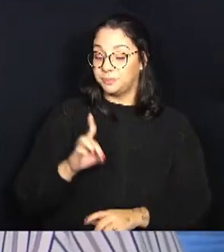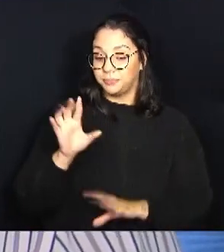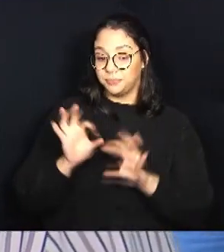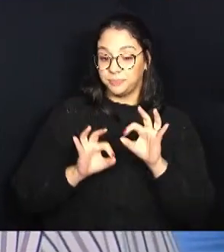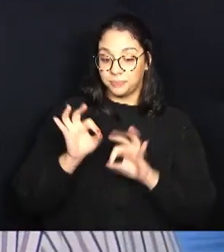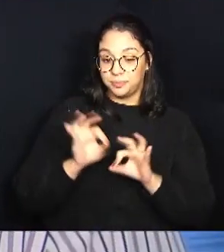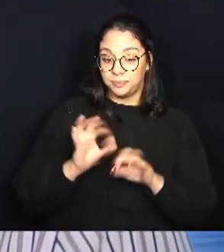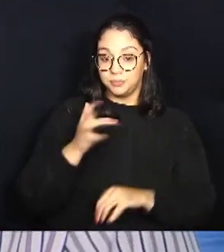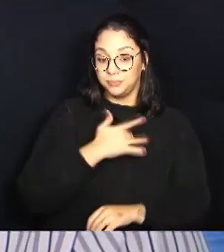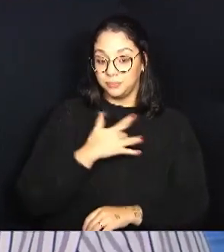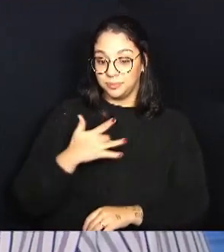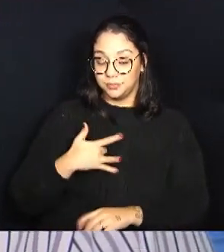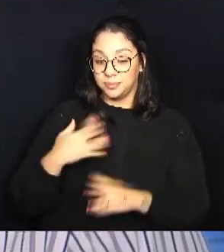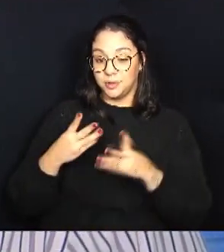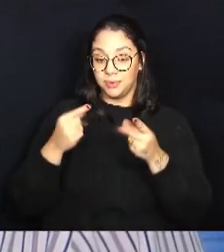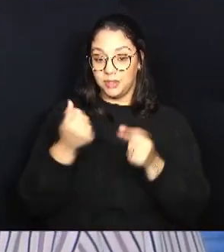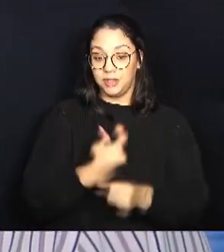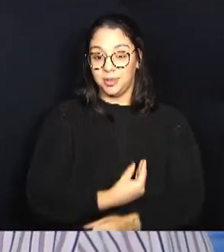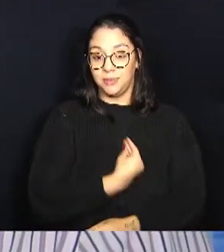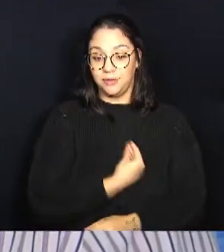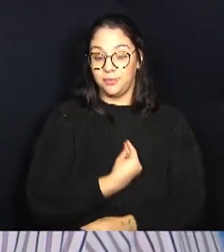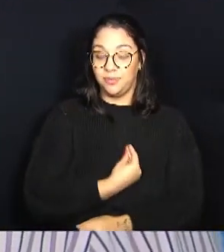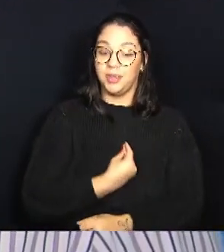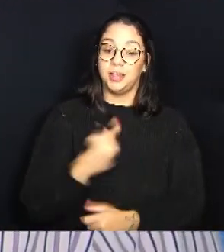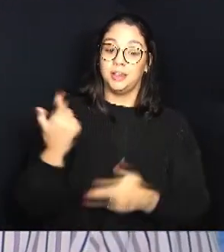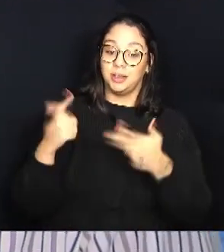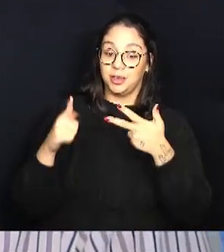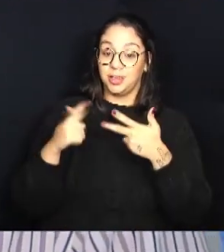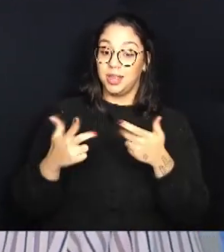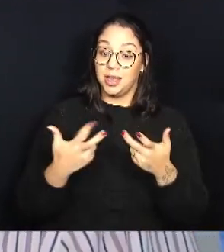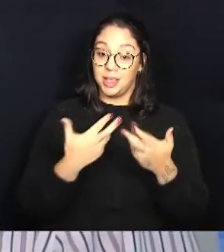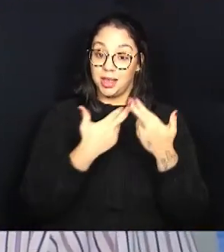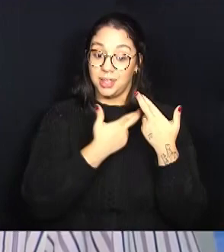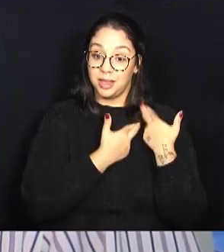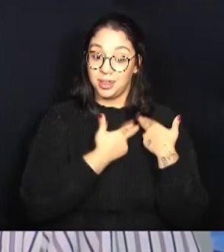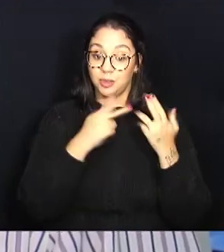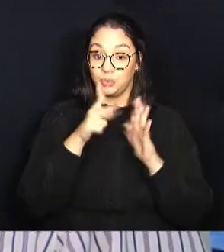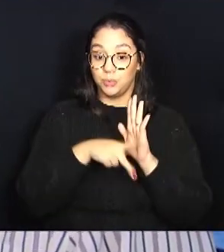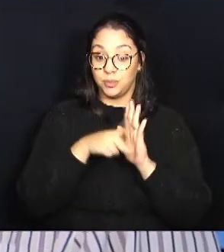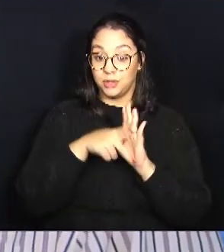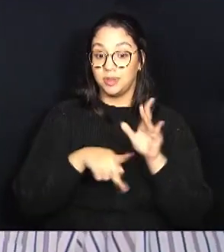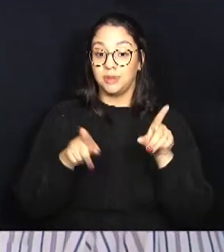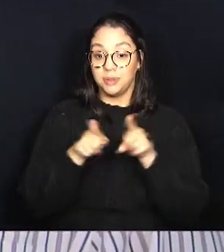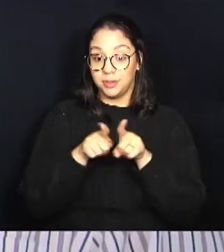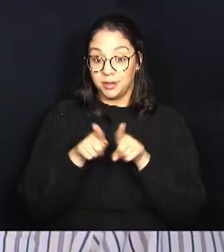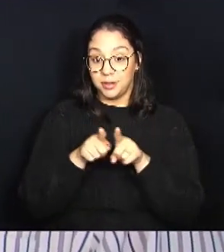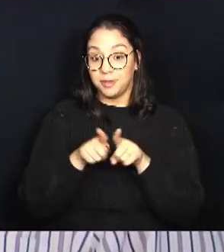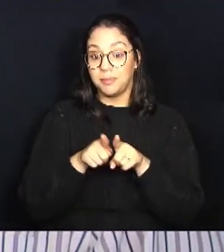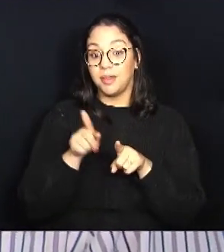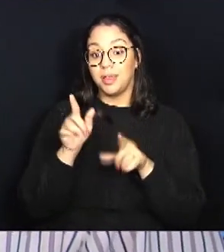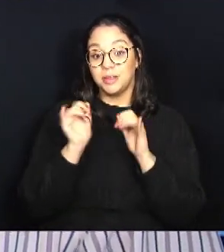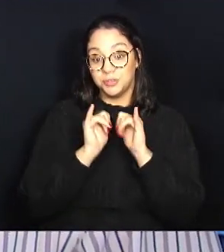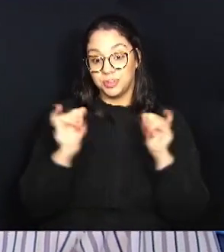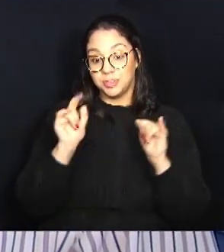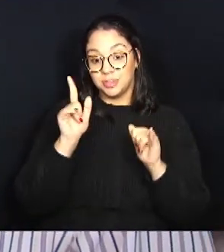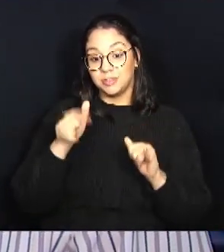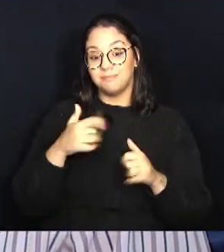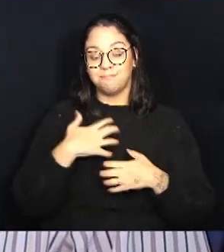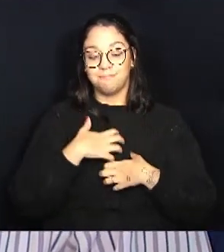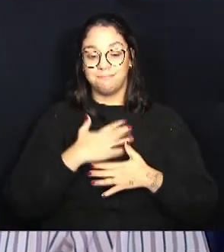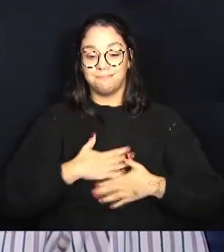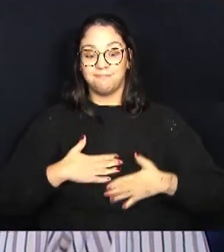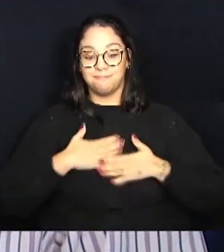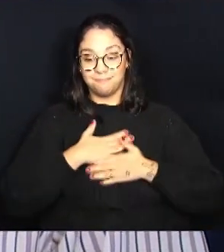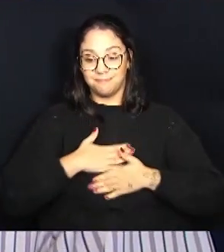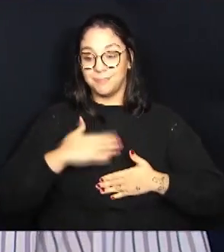Qualidade de Vida do Legislativo, responsável pela atividade, também disse estar satisfeito com o